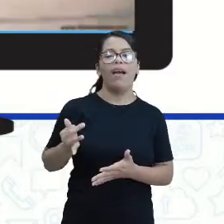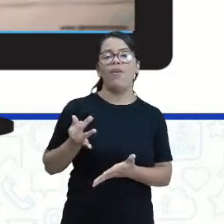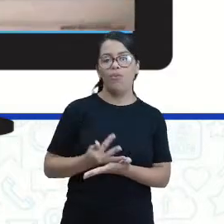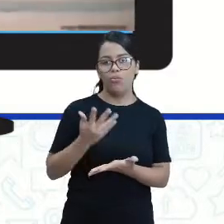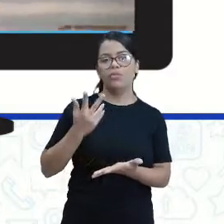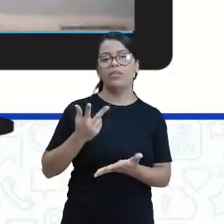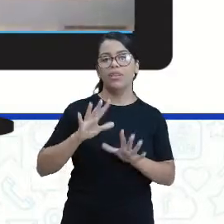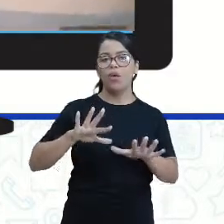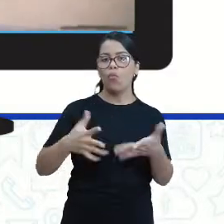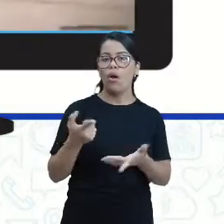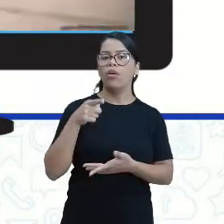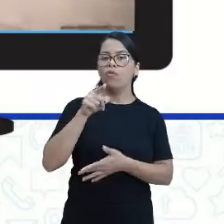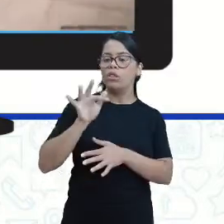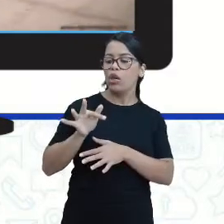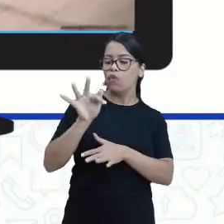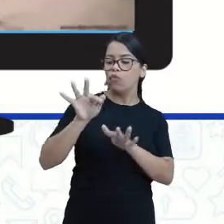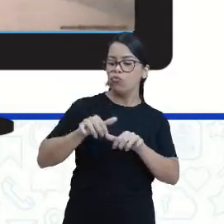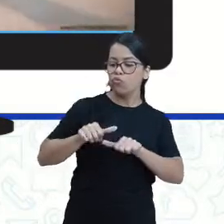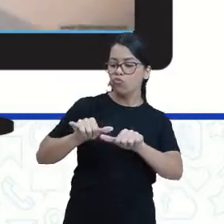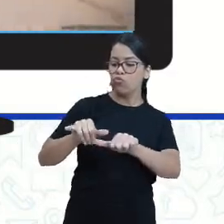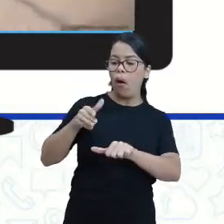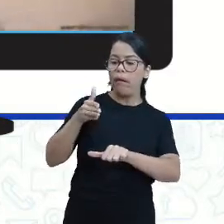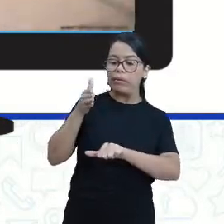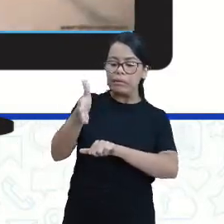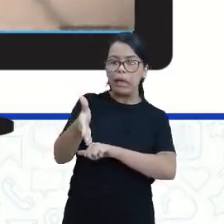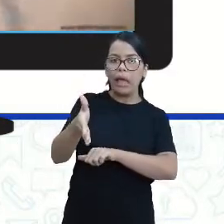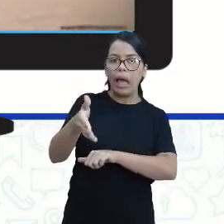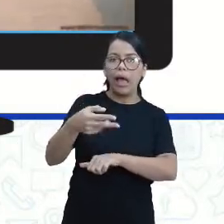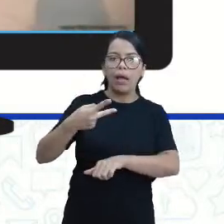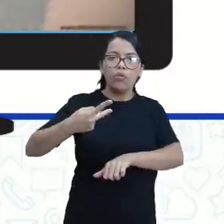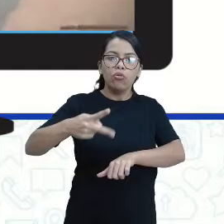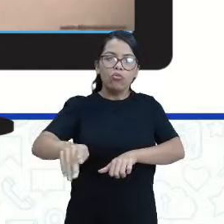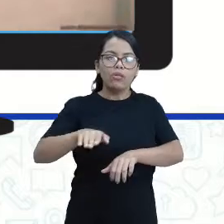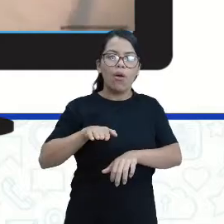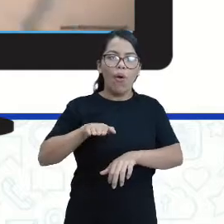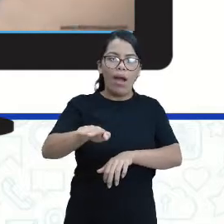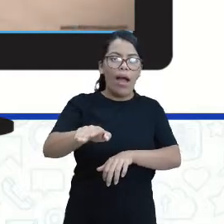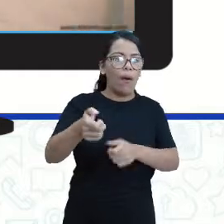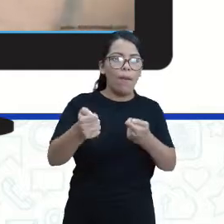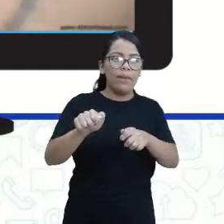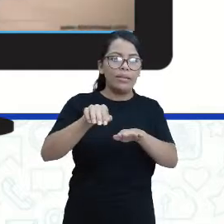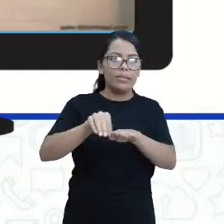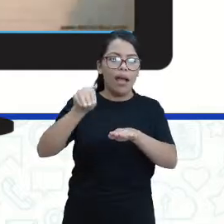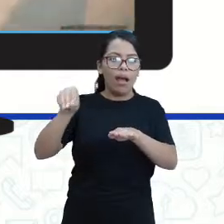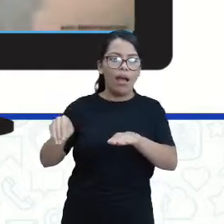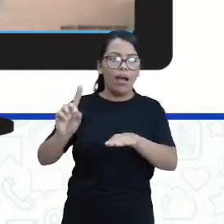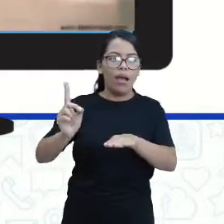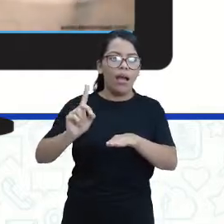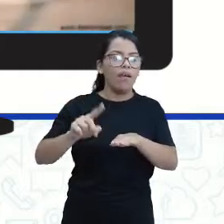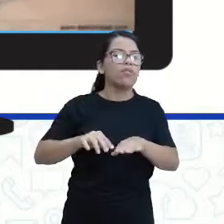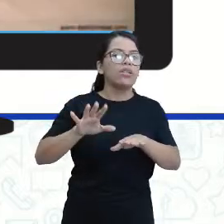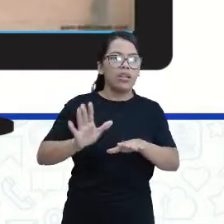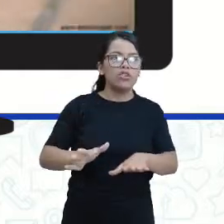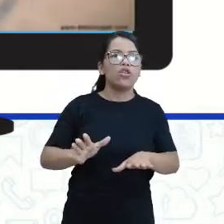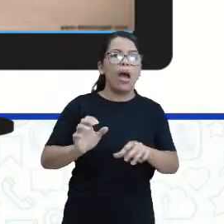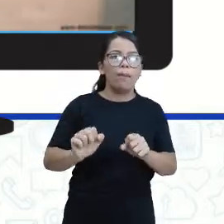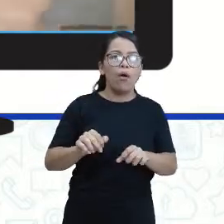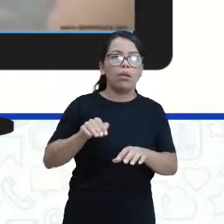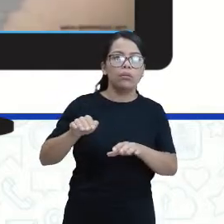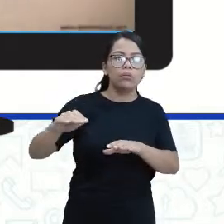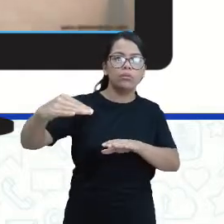num mercado, você está no seu carro, você não precisará descer do seu carro e você fará suas compras aqui, pegando as